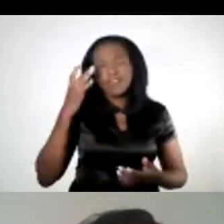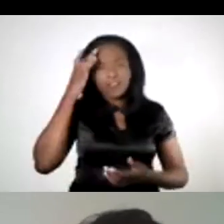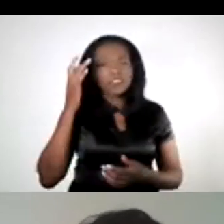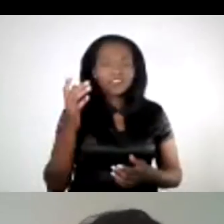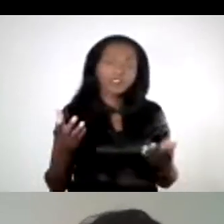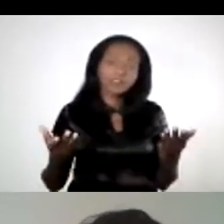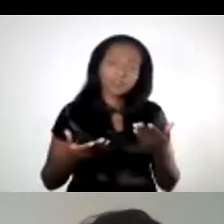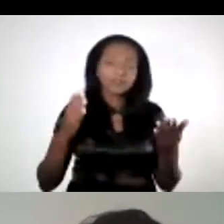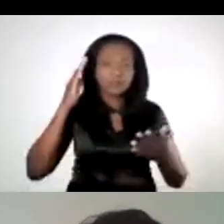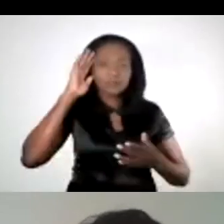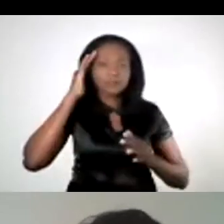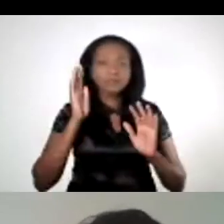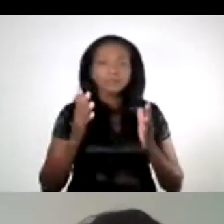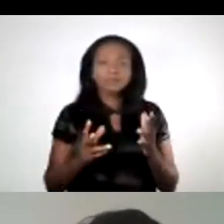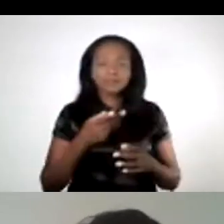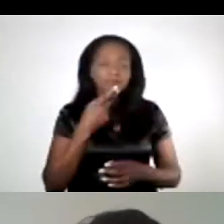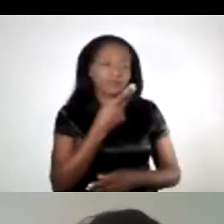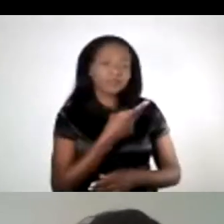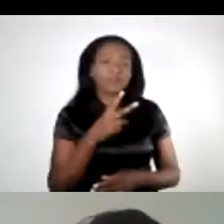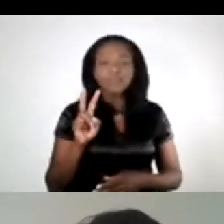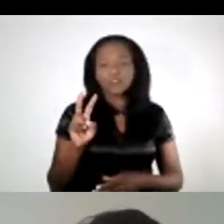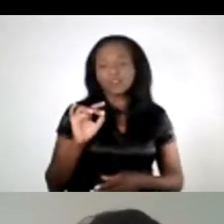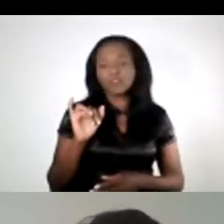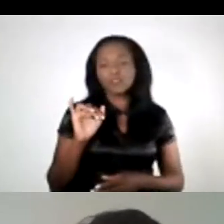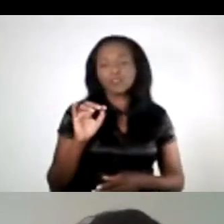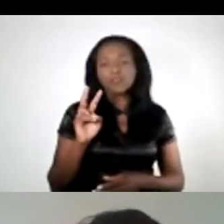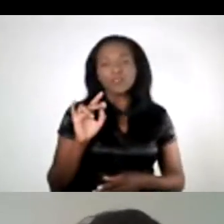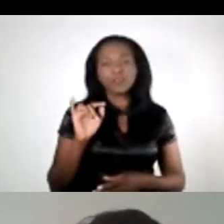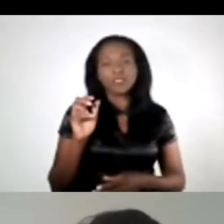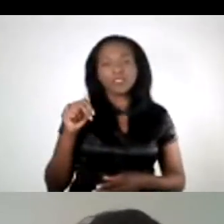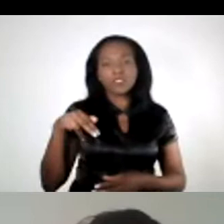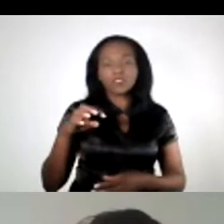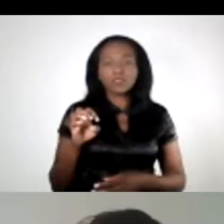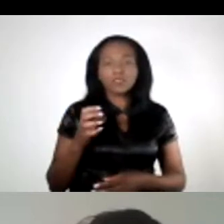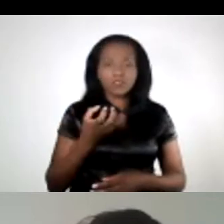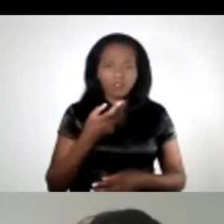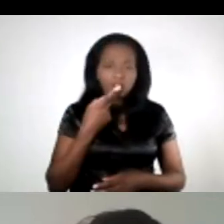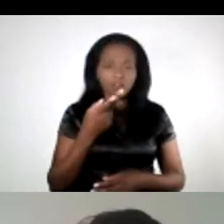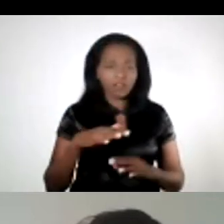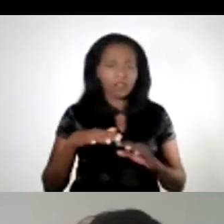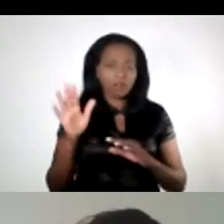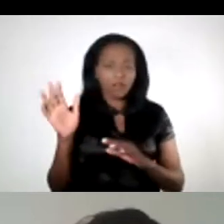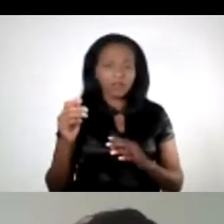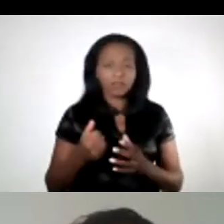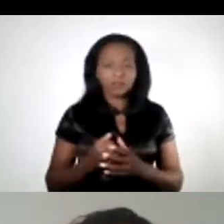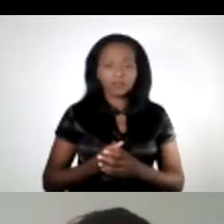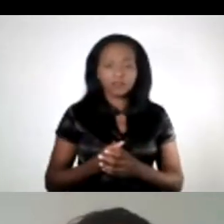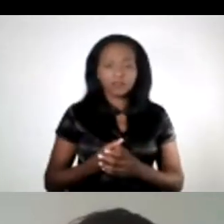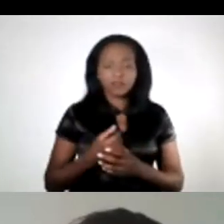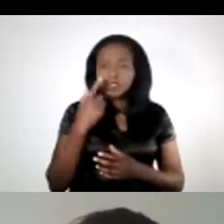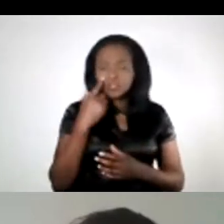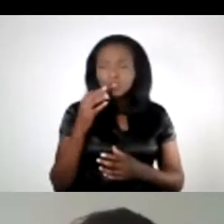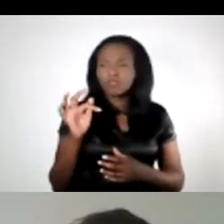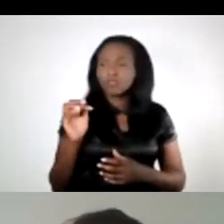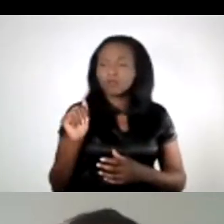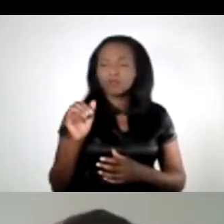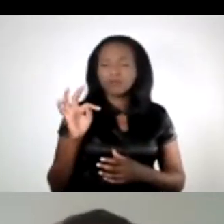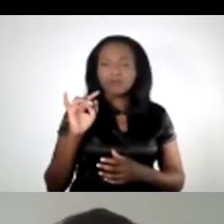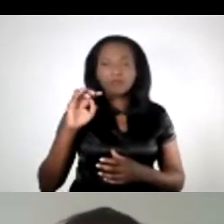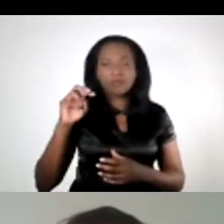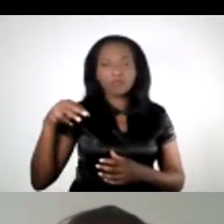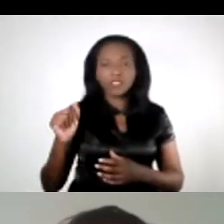né? Mas aí, se vocês quiserem falar um pouco mais, eu vou só emendar aqui no comentário da Fátima, que ela está dizendo